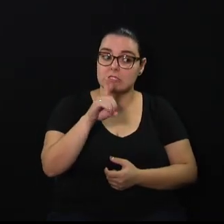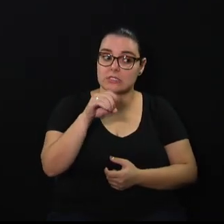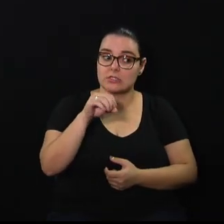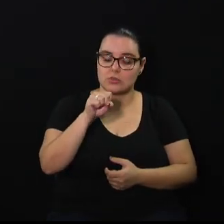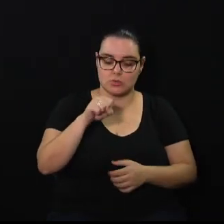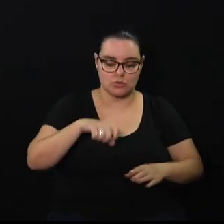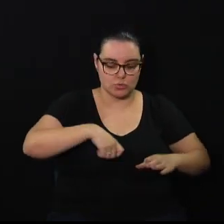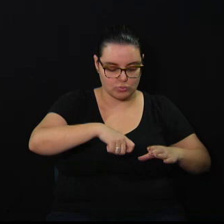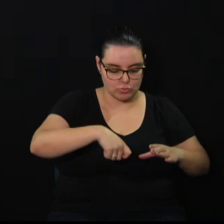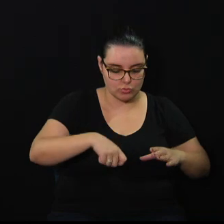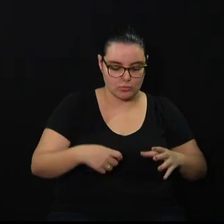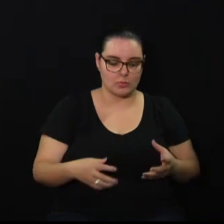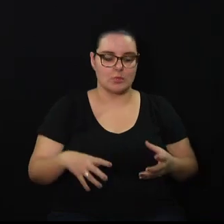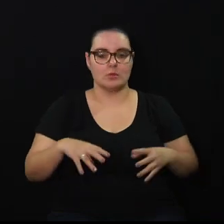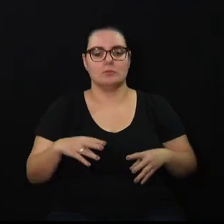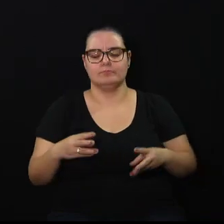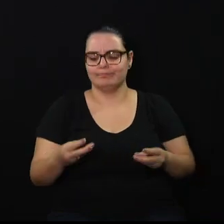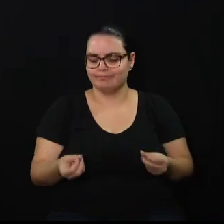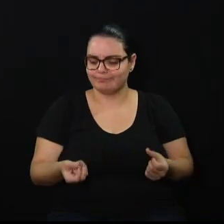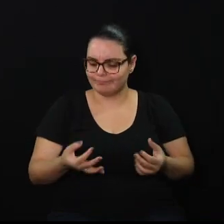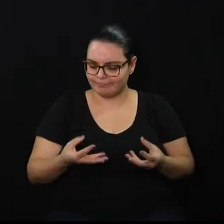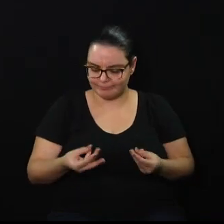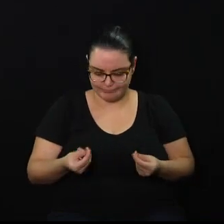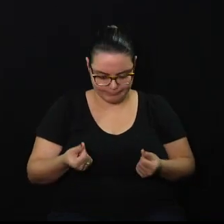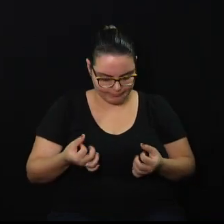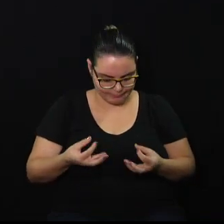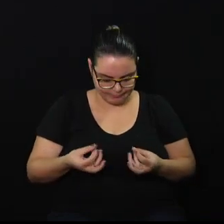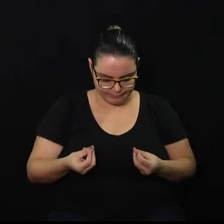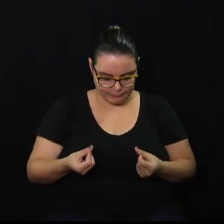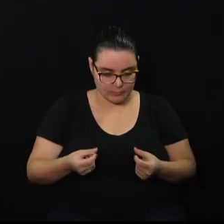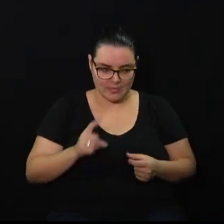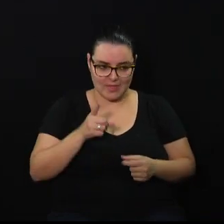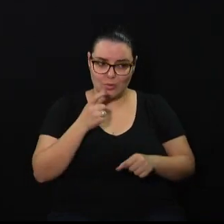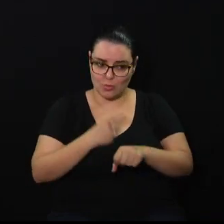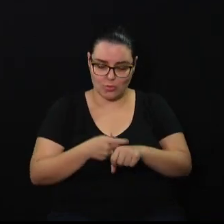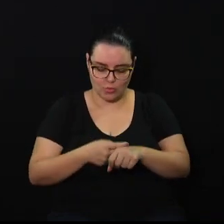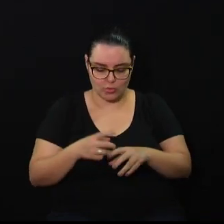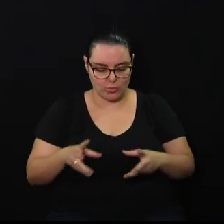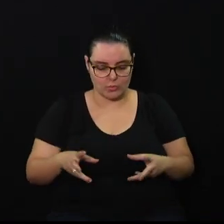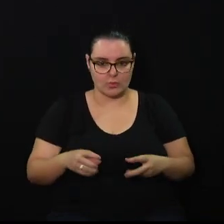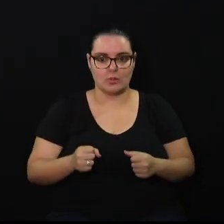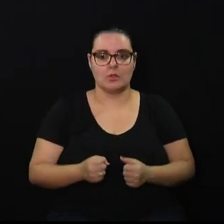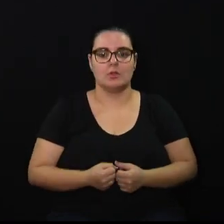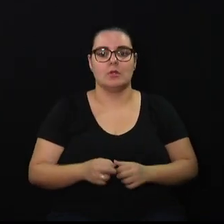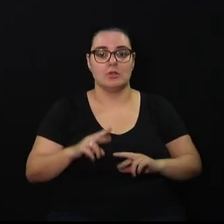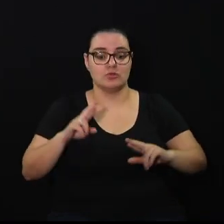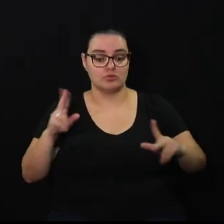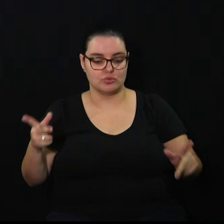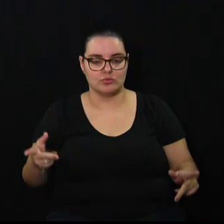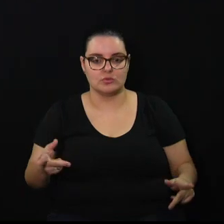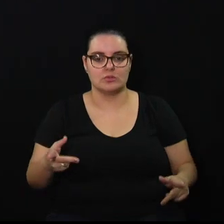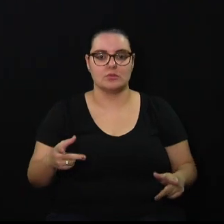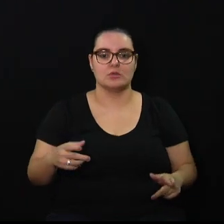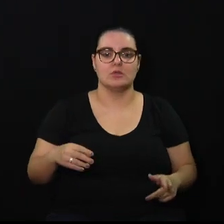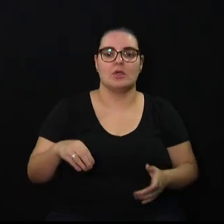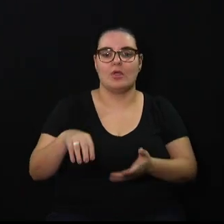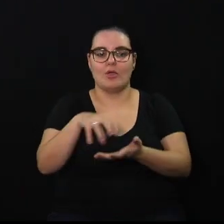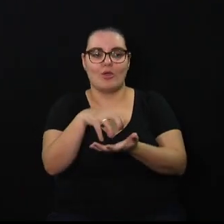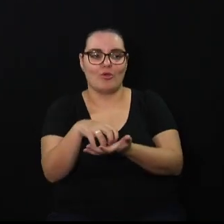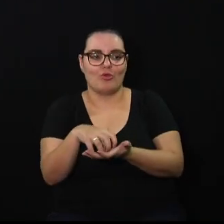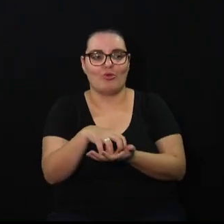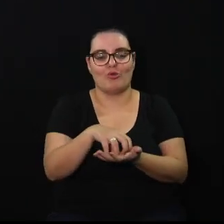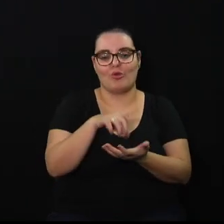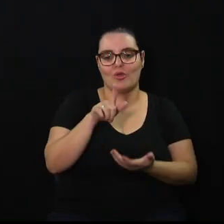o outro a sensação na mão não só o o ocr utah a gelatina que a gente